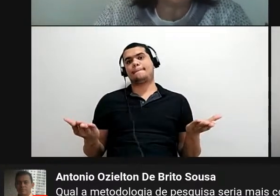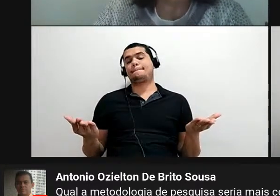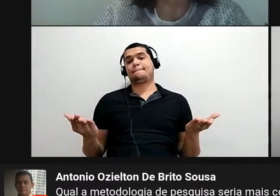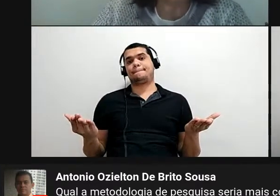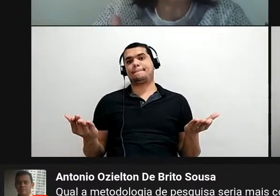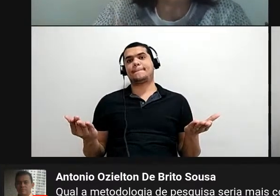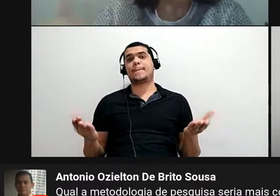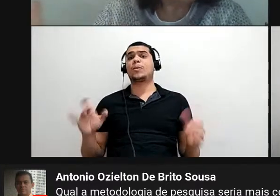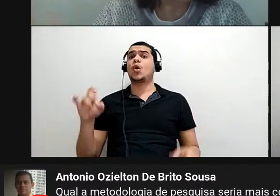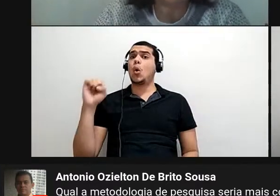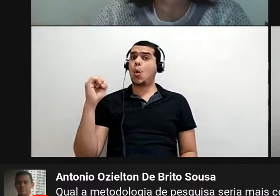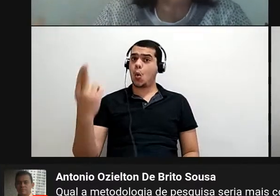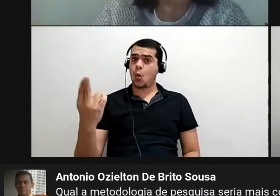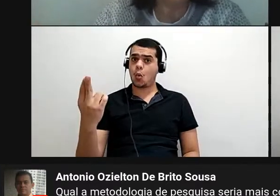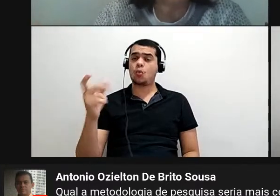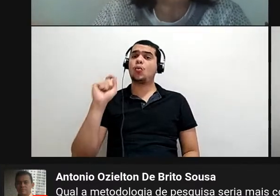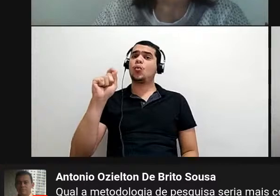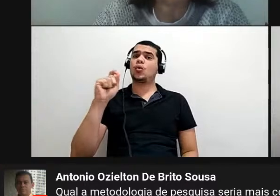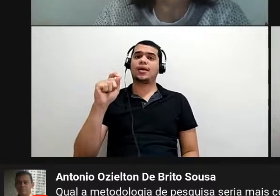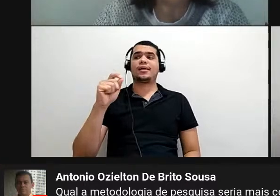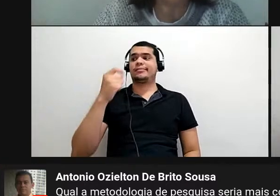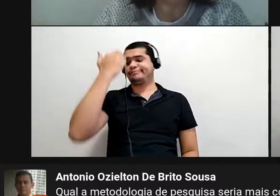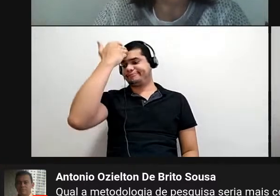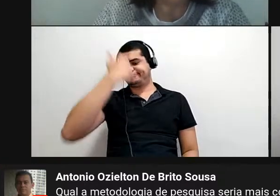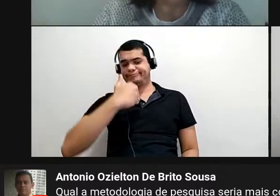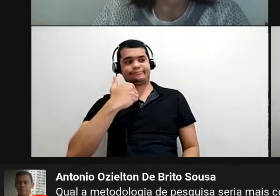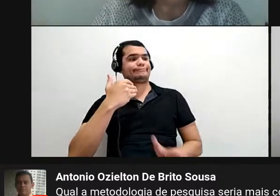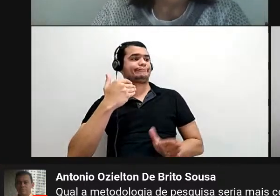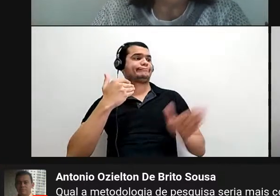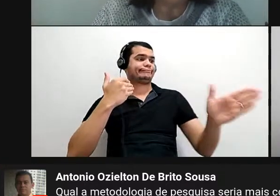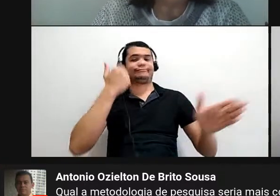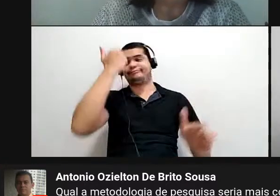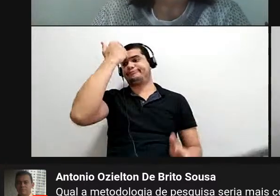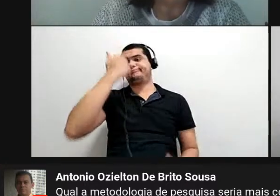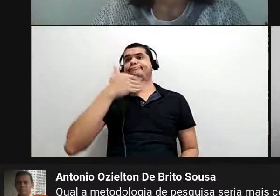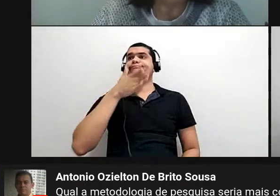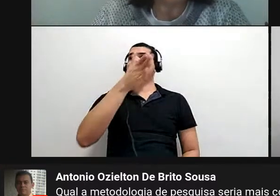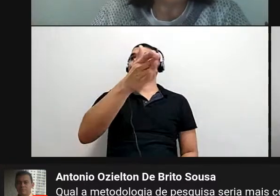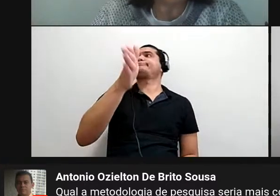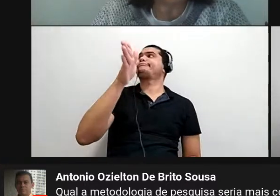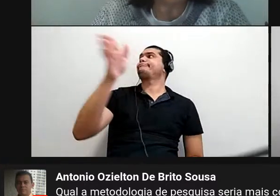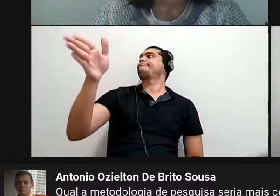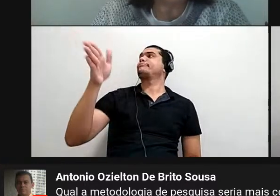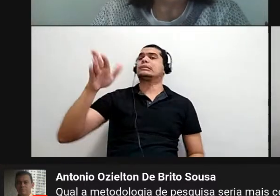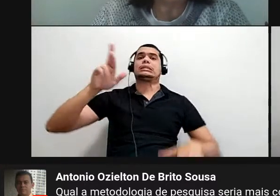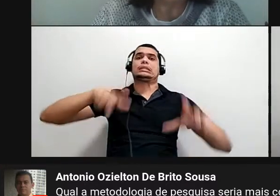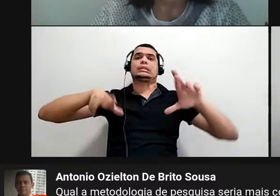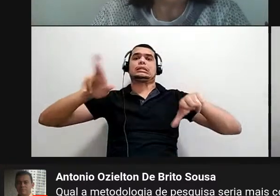né? Ou você está se dividindo entre várias coisas, né? Então,